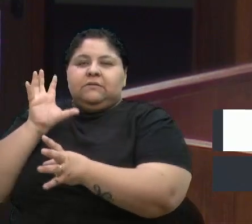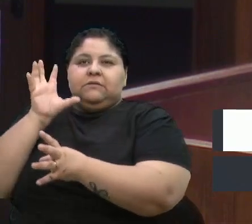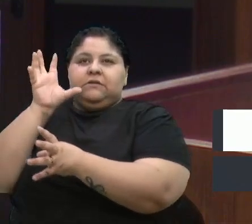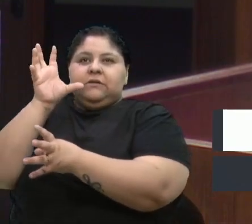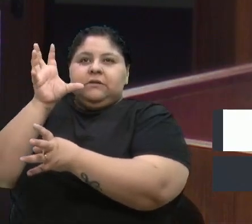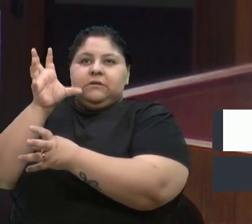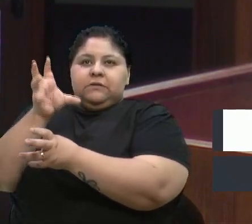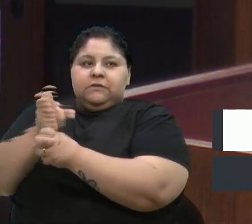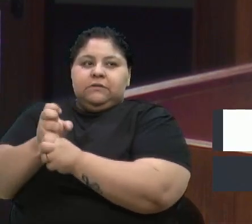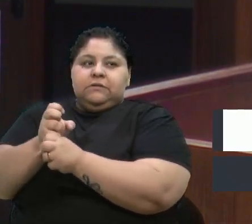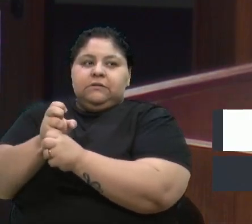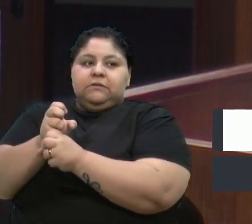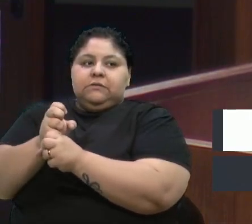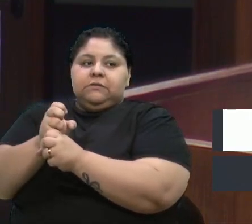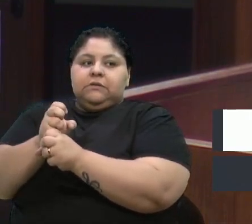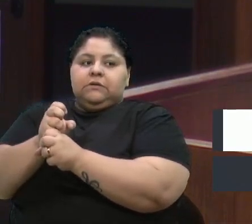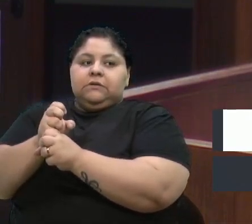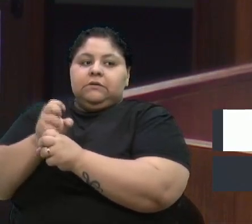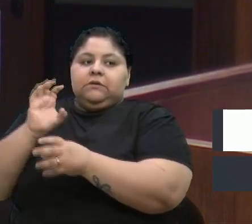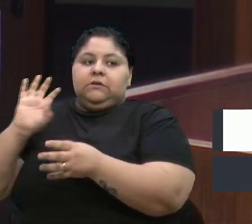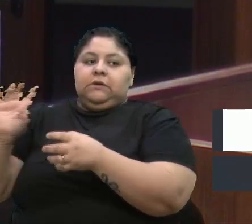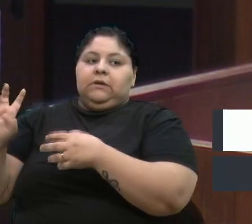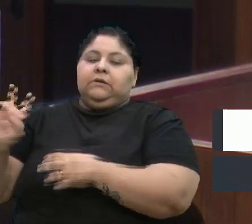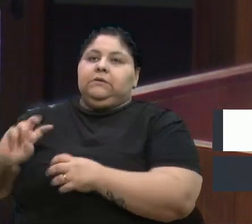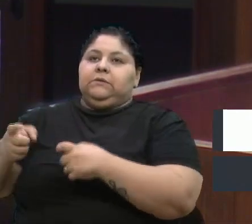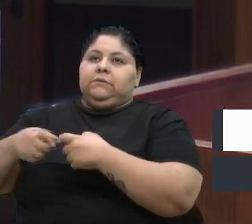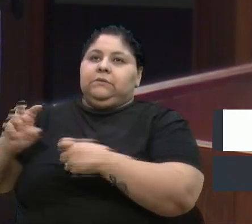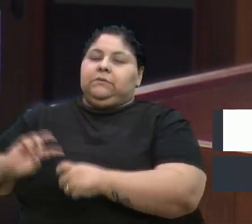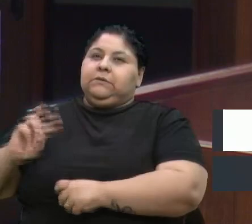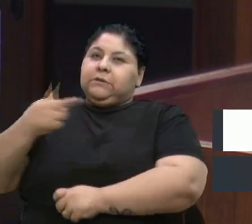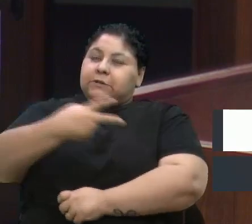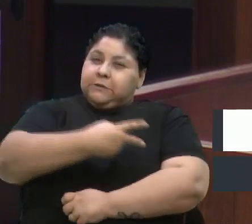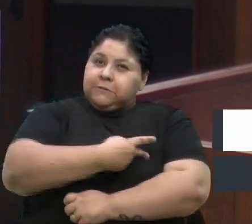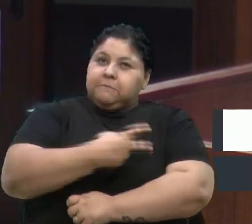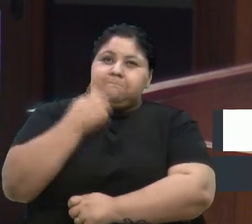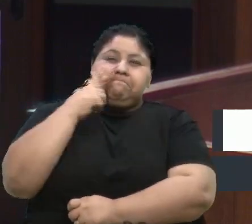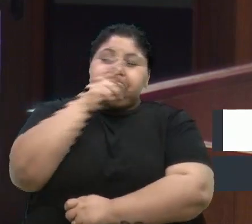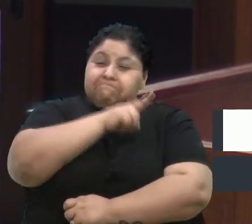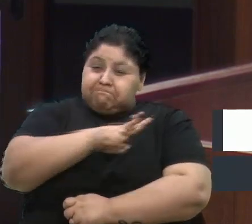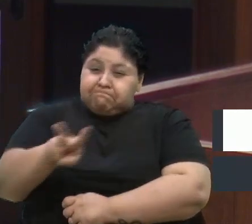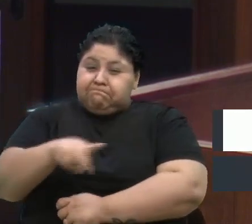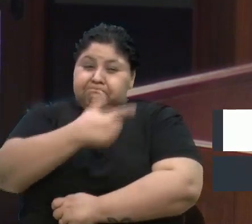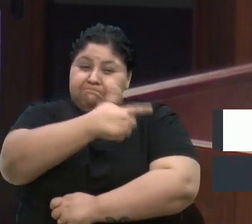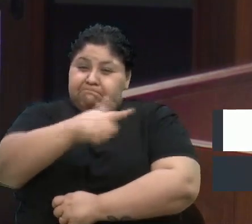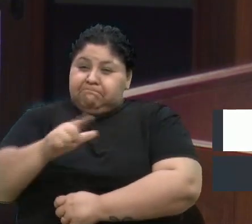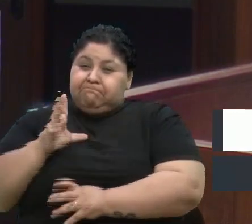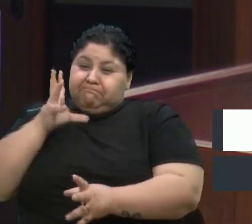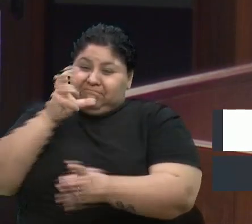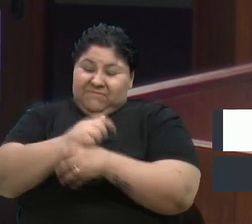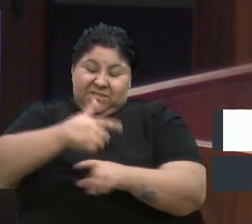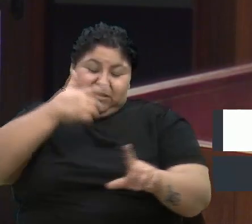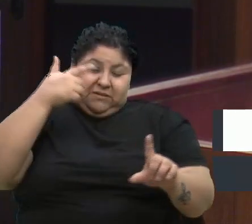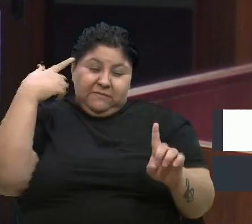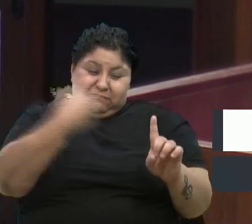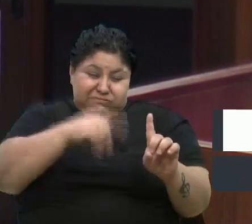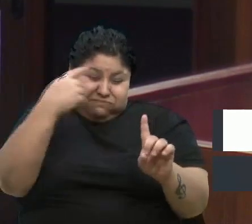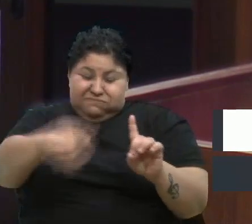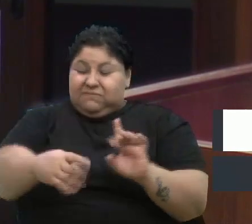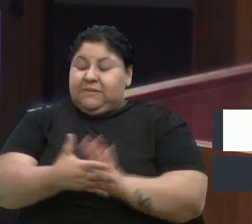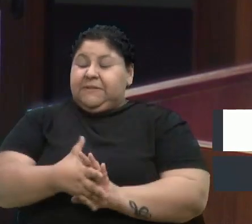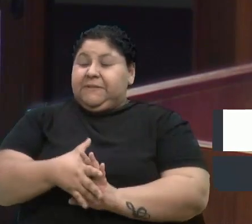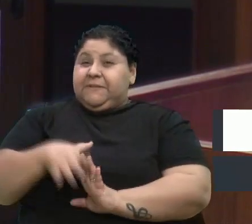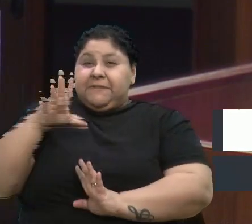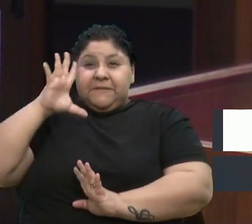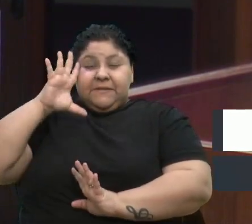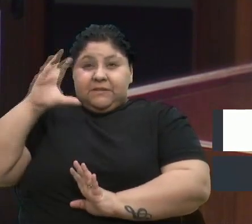são muito assustados, porque, imagina, eles presenciaram a tortura de outros animais. E para eles se